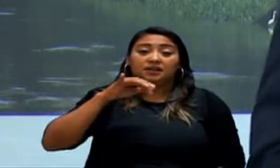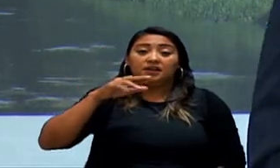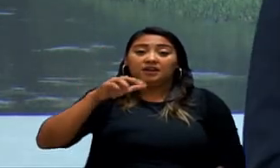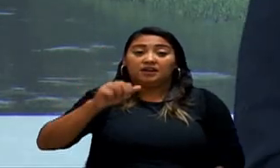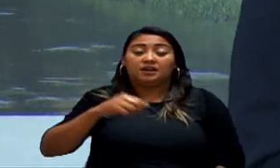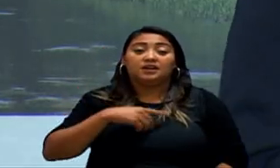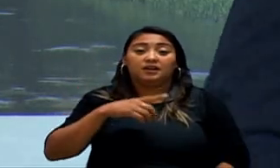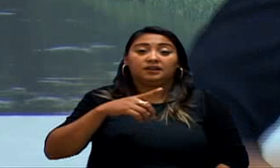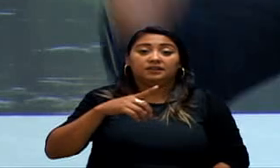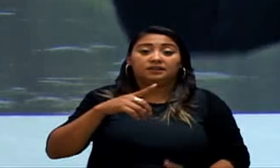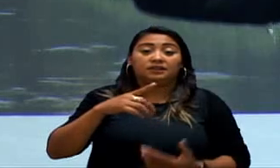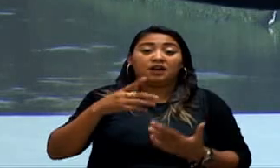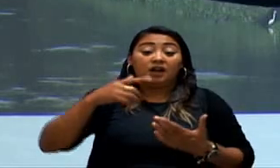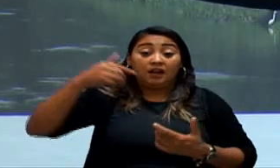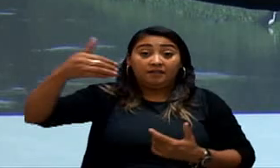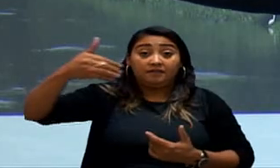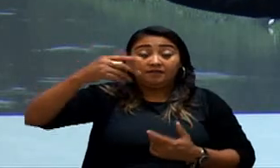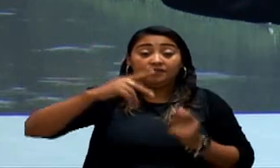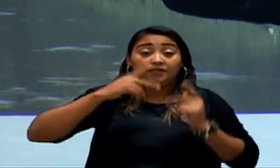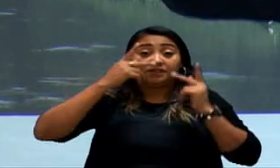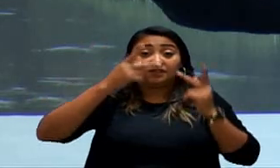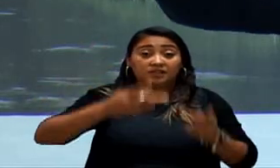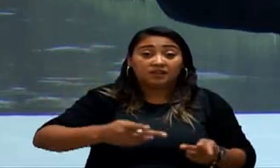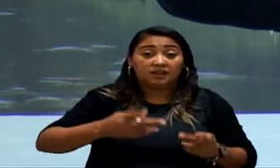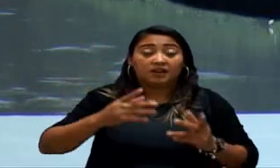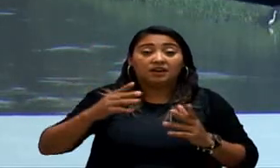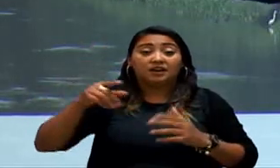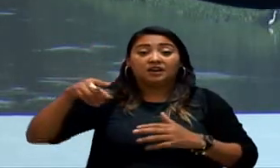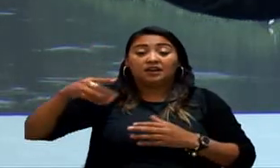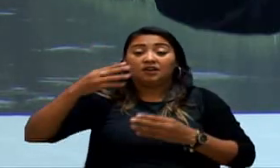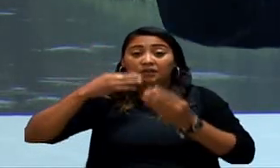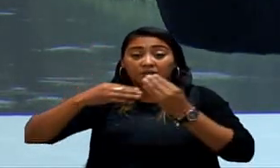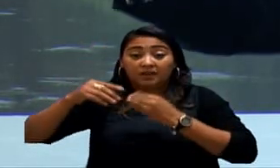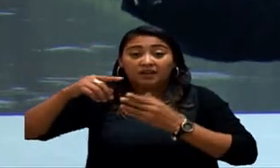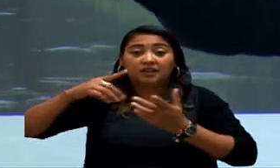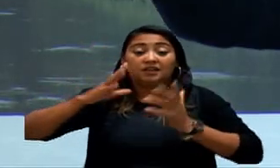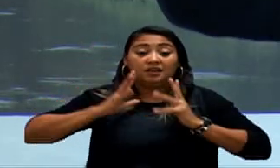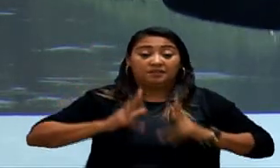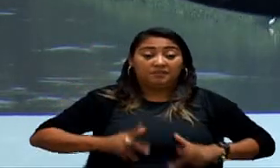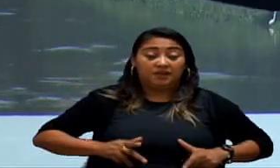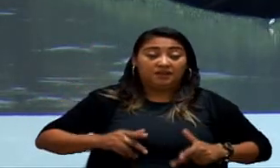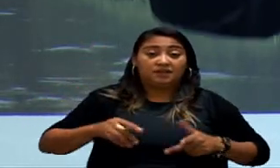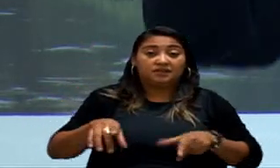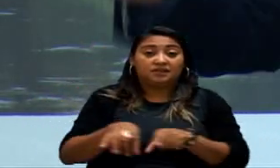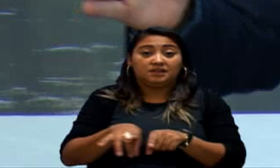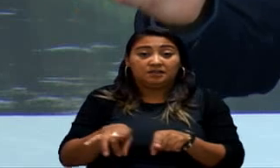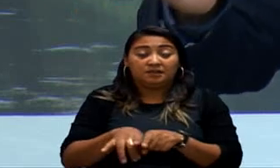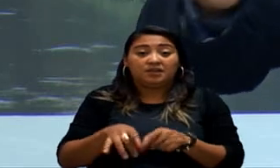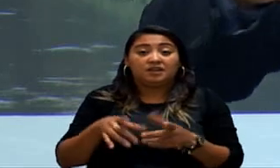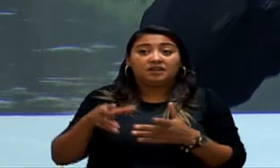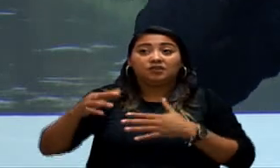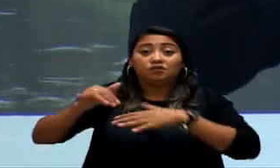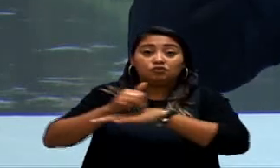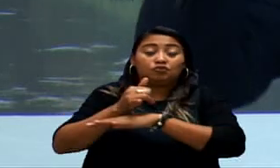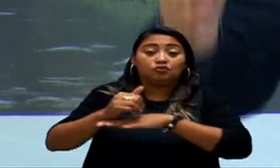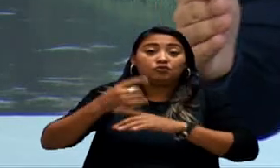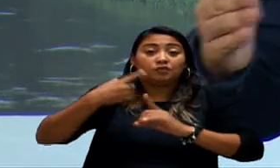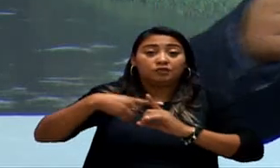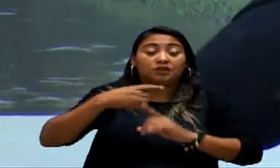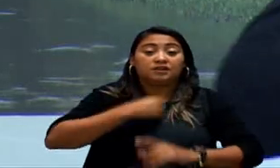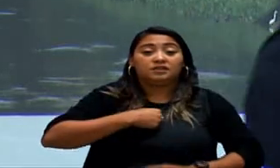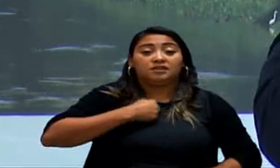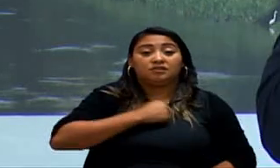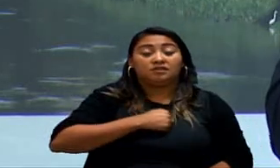Deus abençoou muito. Mas eu vim aqui visitar o pessoal da cozinha, o pessoal da limpeza, o pessoal da estrutura, porque a